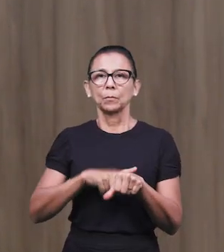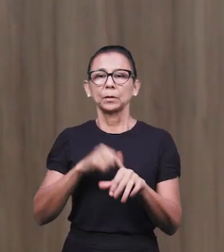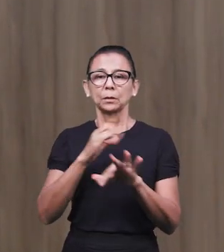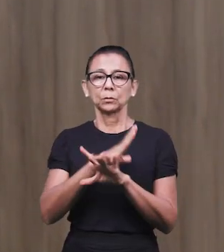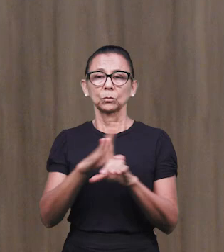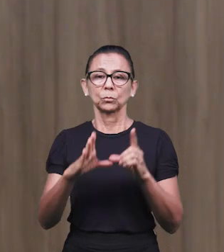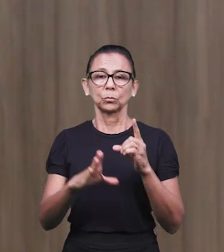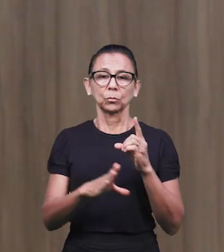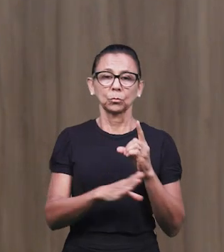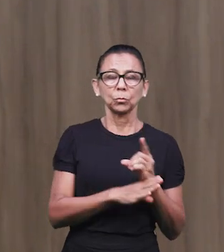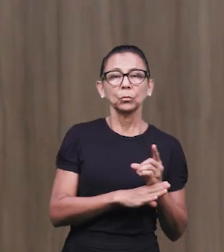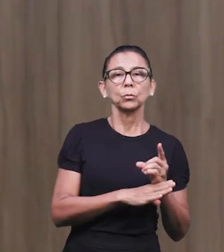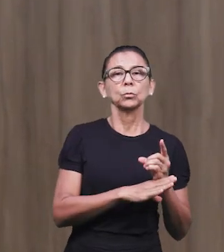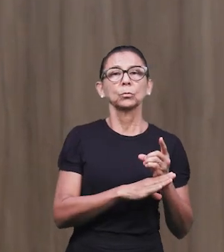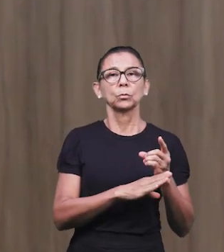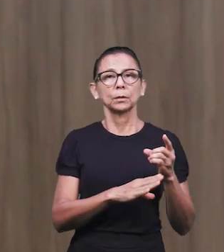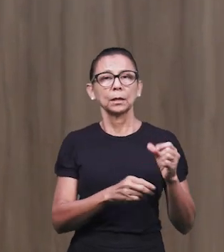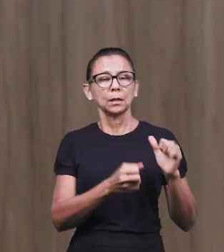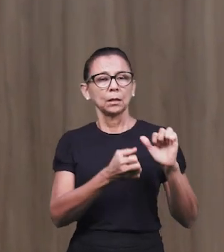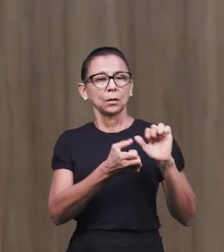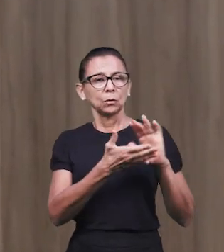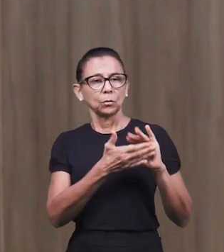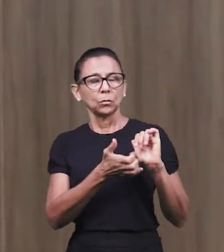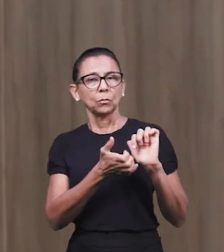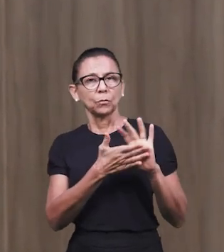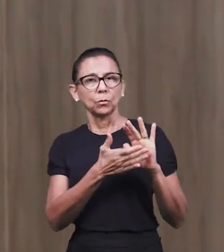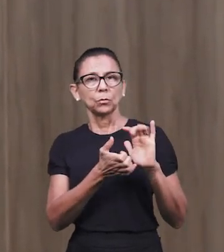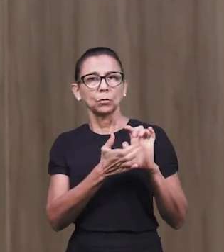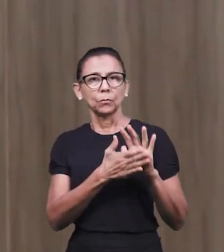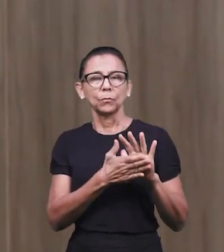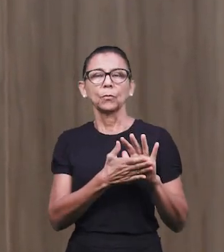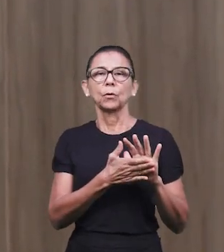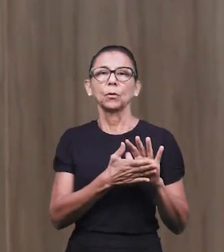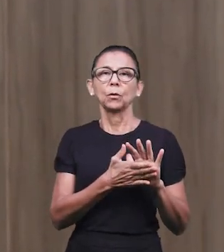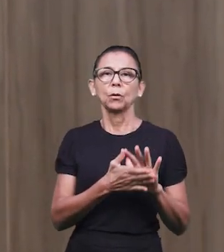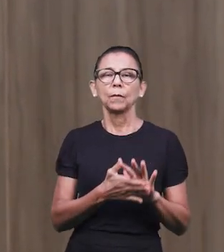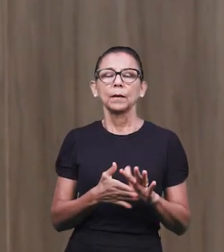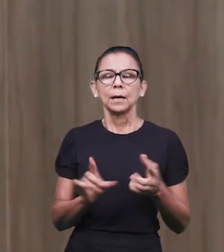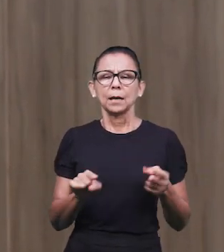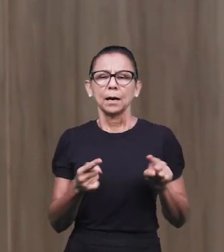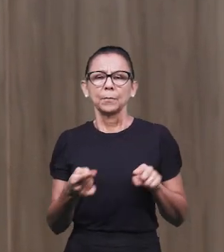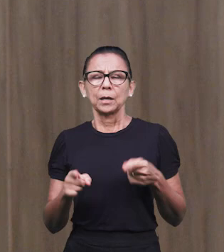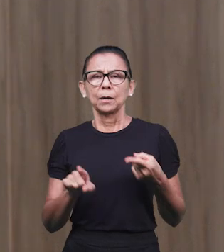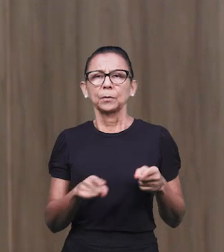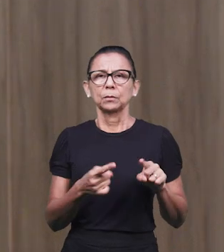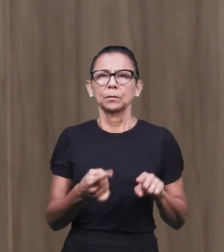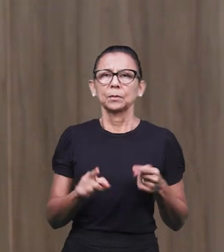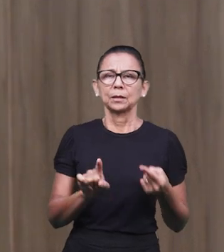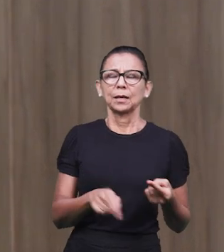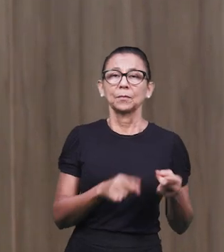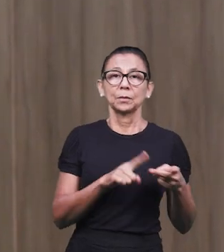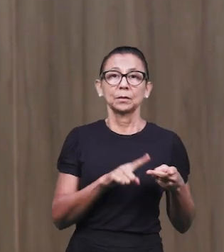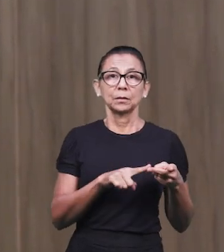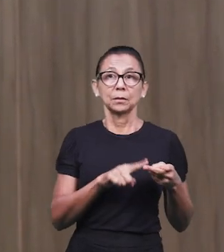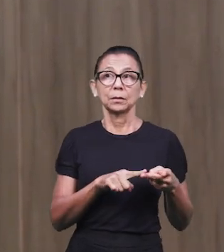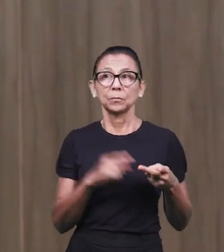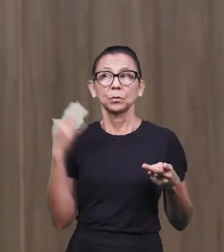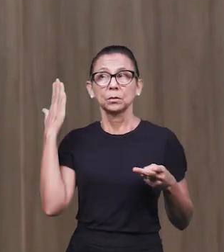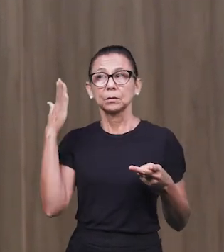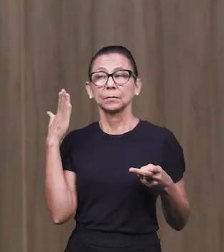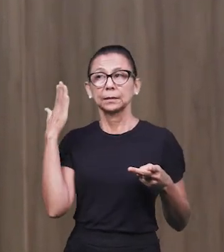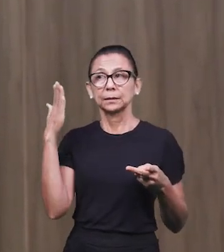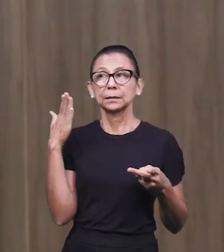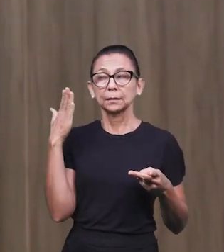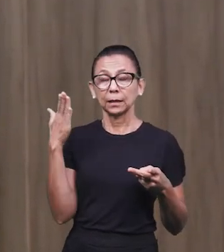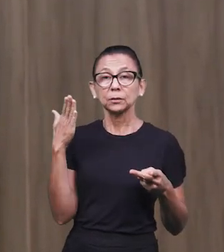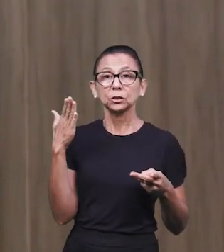tem nada a ver com outro hino, que não tem a ver com outro hino, um louvor rápido, depois um lento, depois fica, parece uma sanfona, né? E vai e volta. Aí a mensagem não tinha a ver com